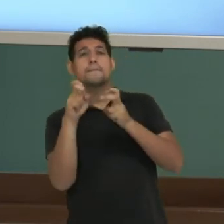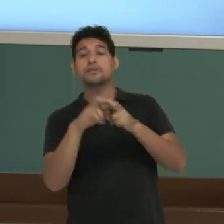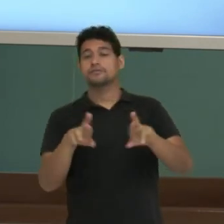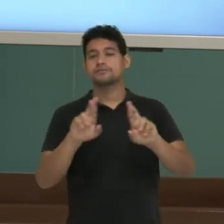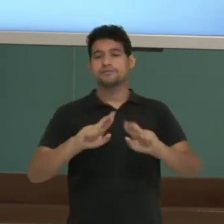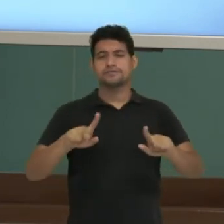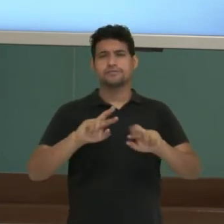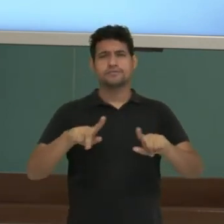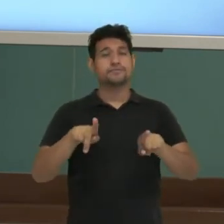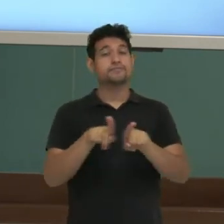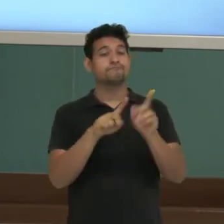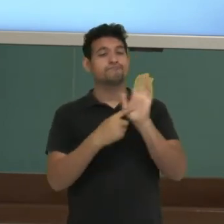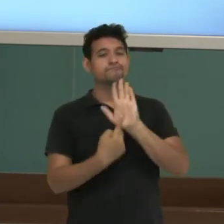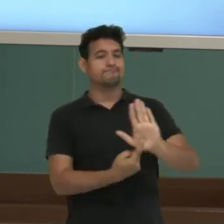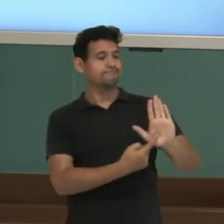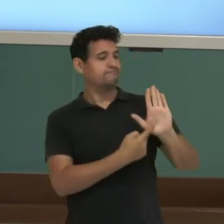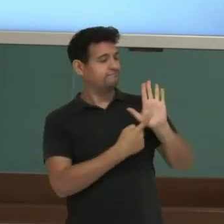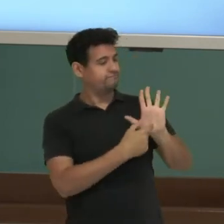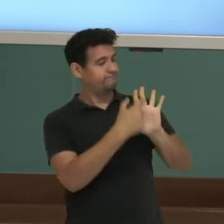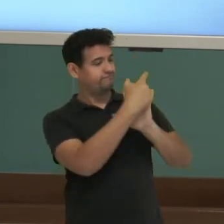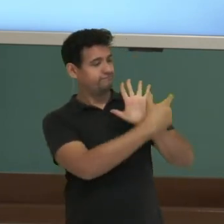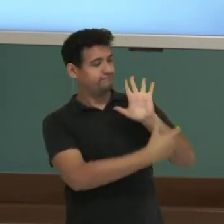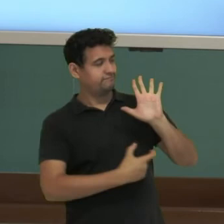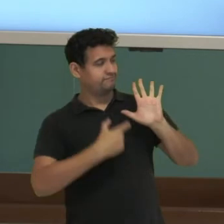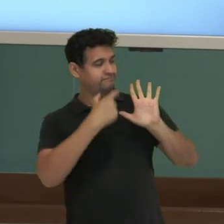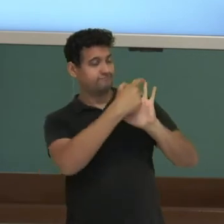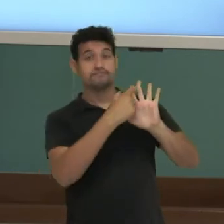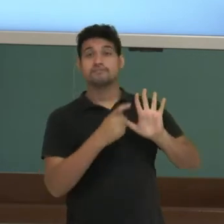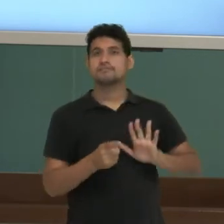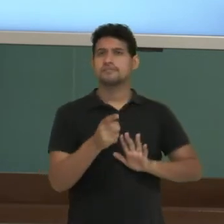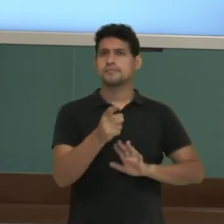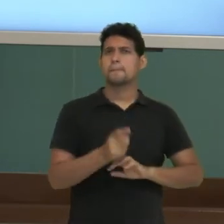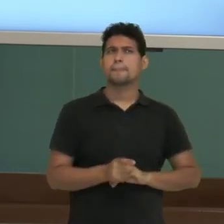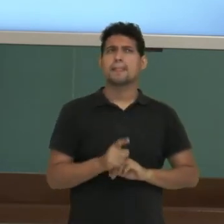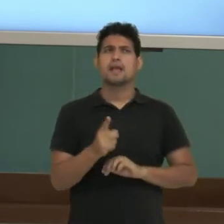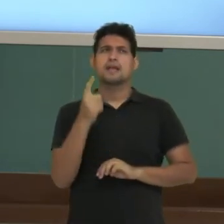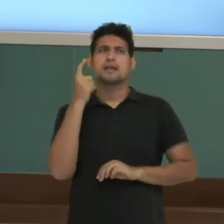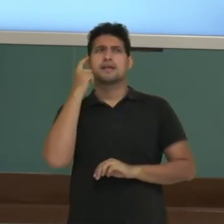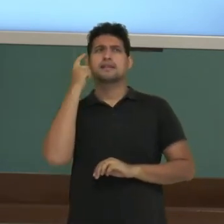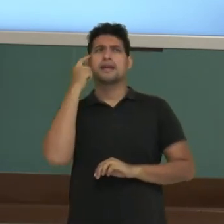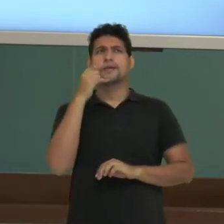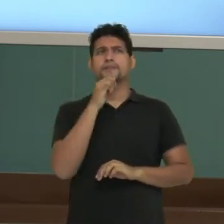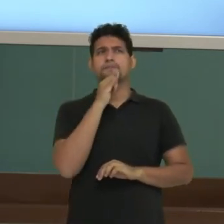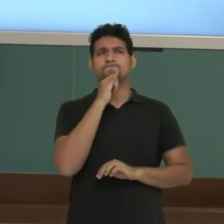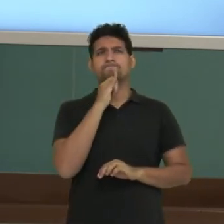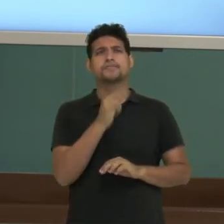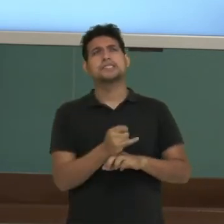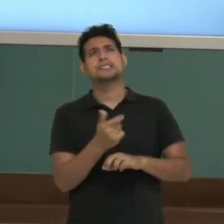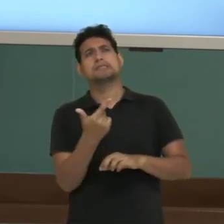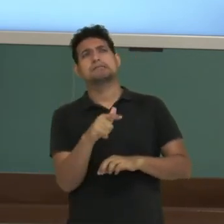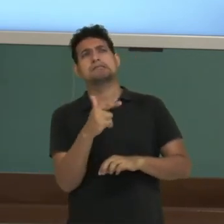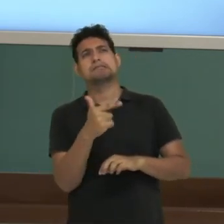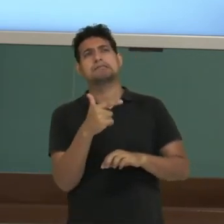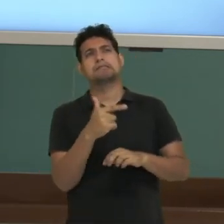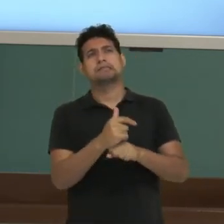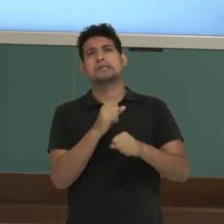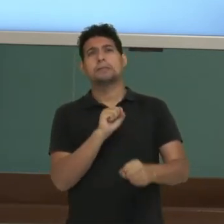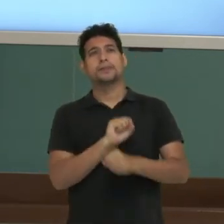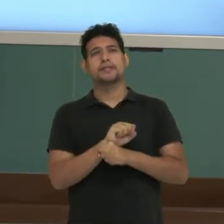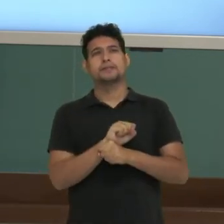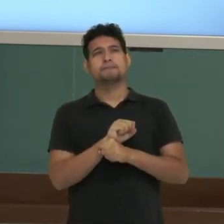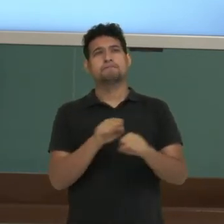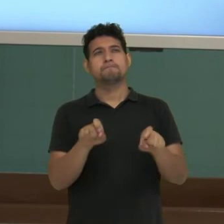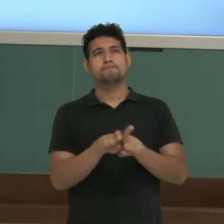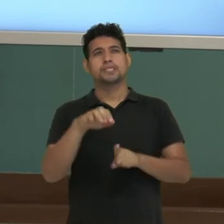diferente, mostrando e resgatando de você aquela imagem que não deve ser estanque, do